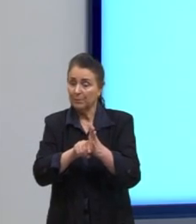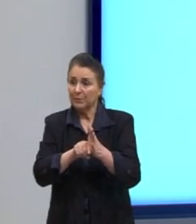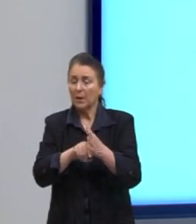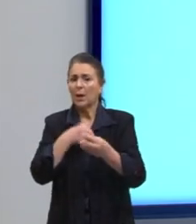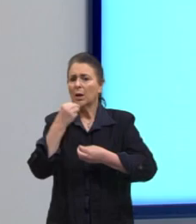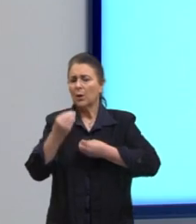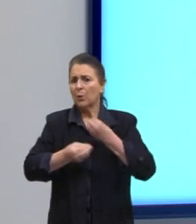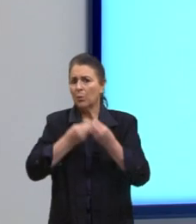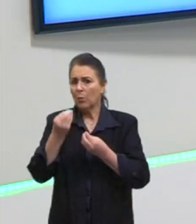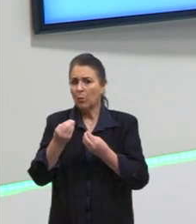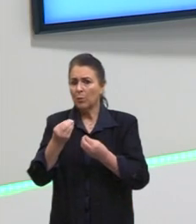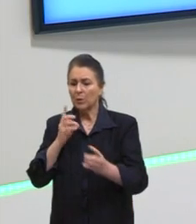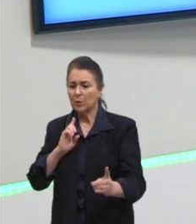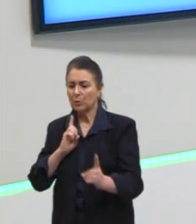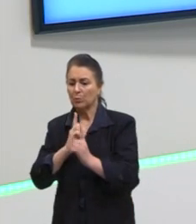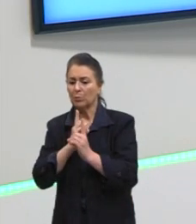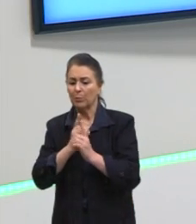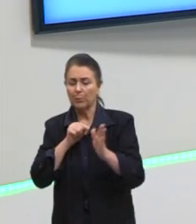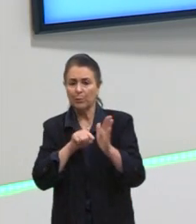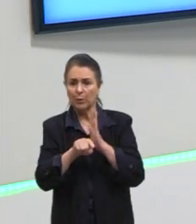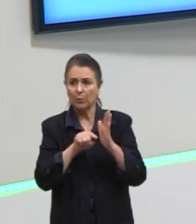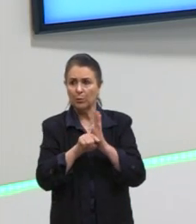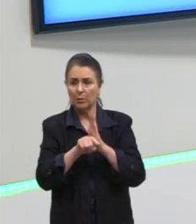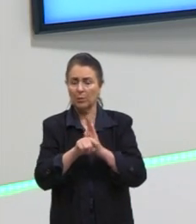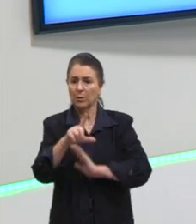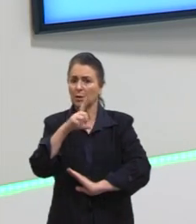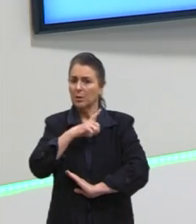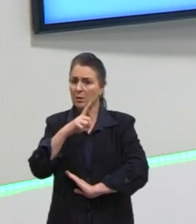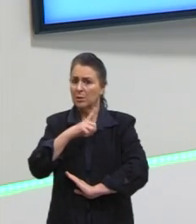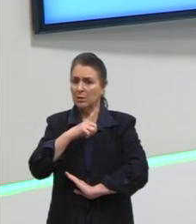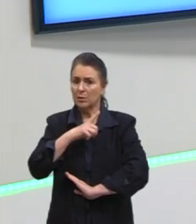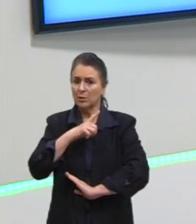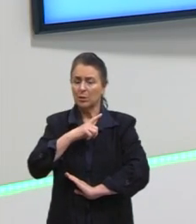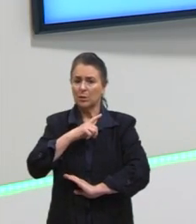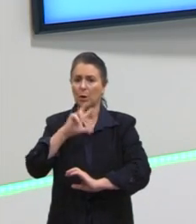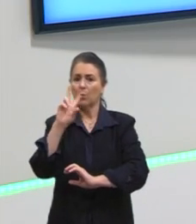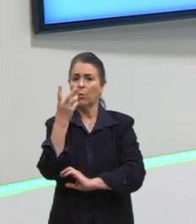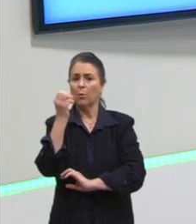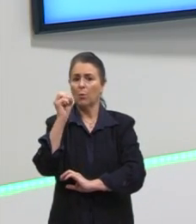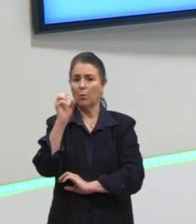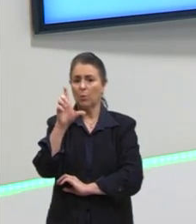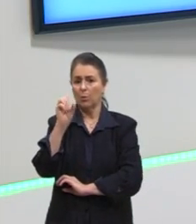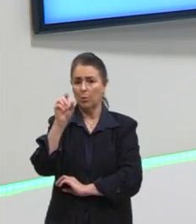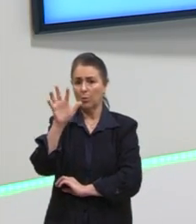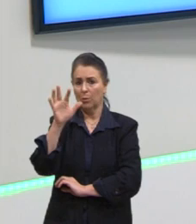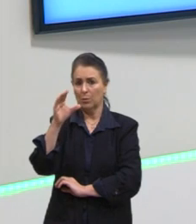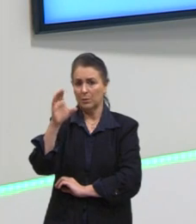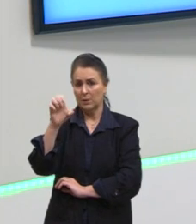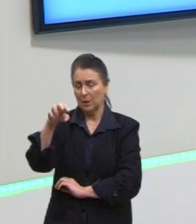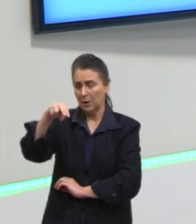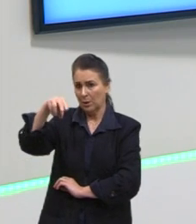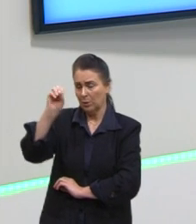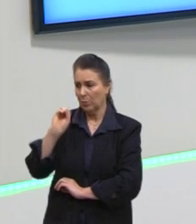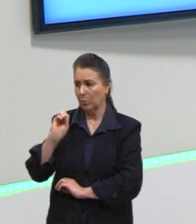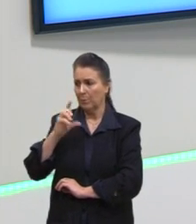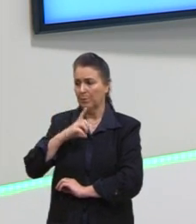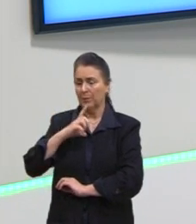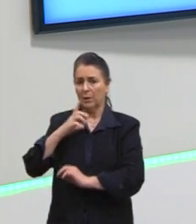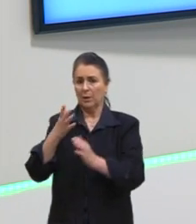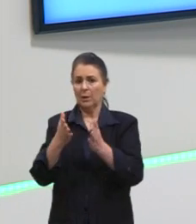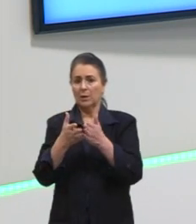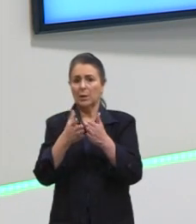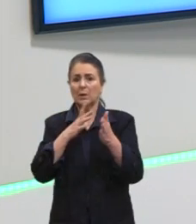que a gente chegou a isso né A gente pergunta se nós tínhamos um holoceno um período em que nós poderíamos sobreviver